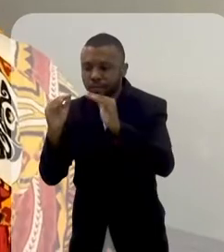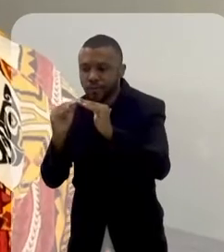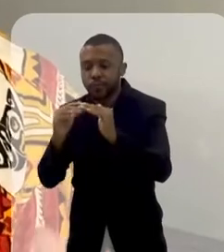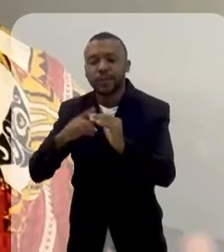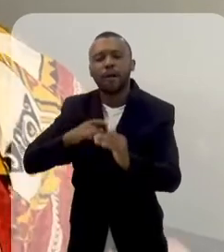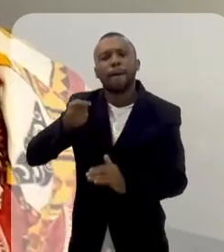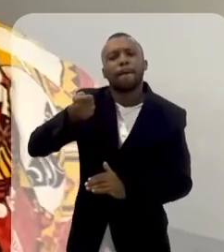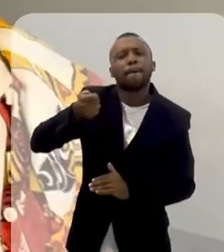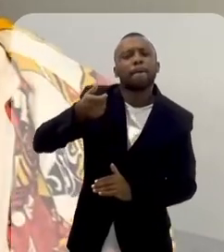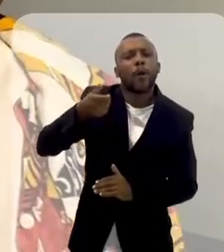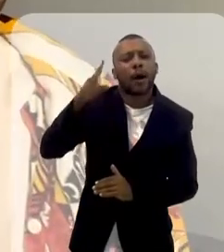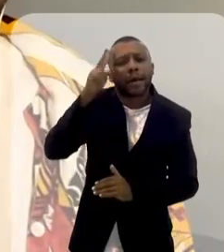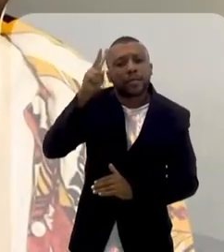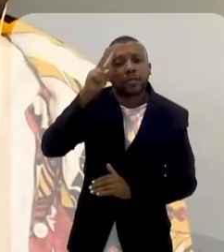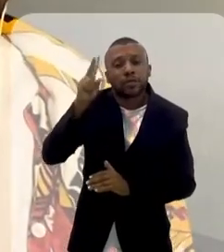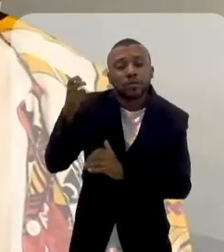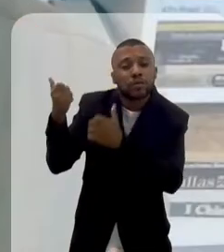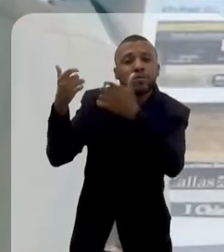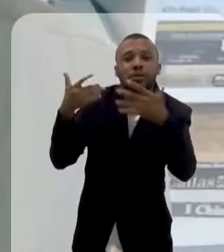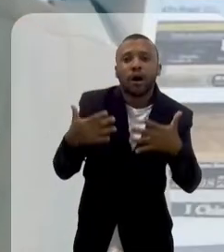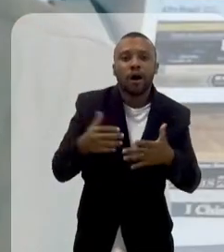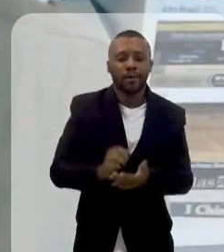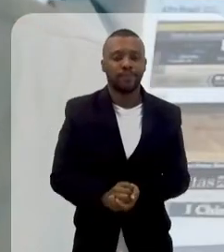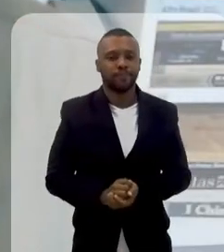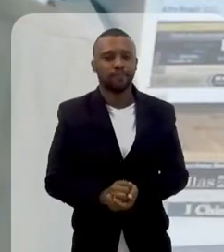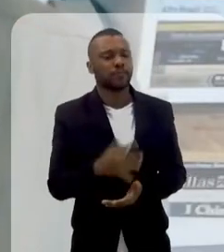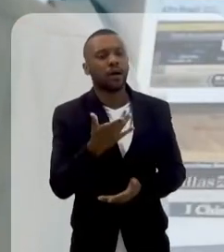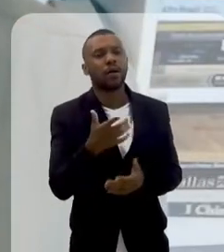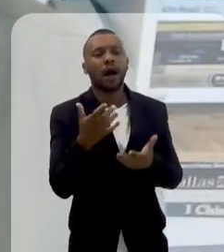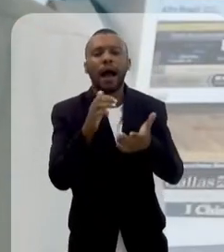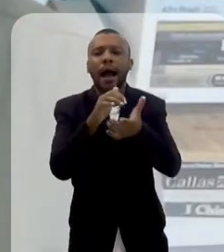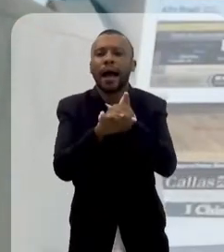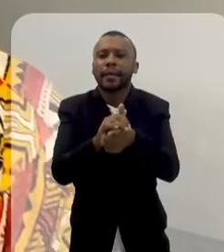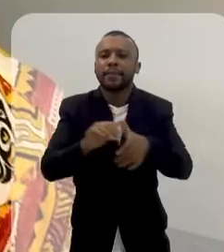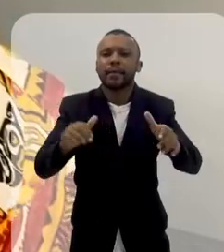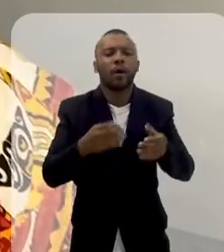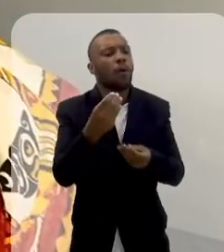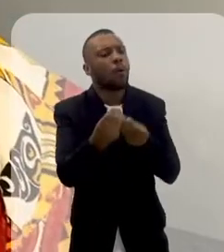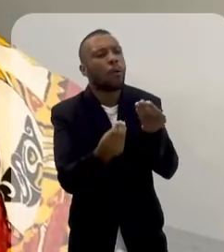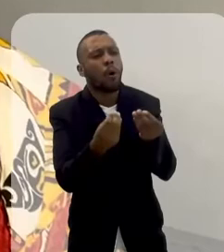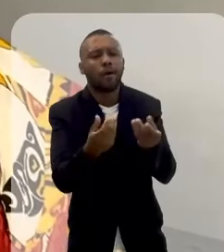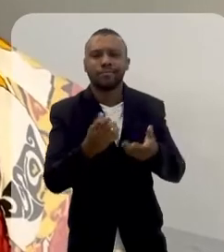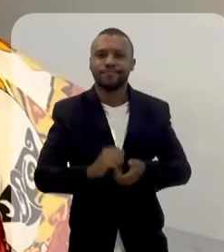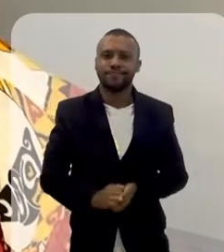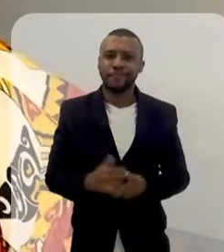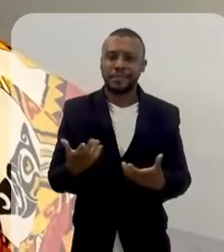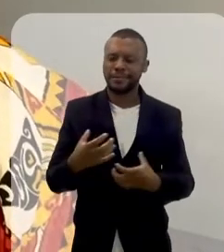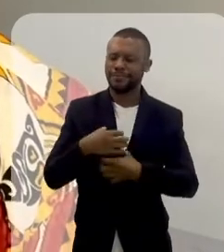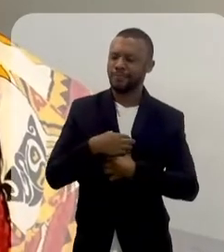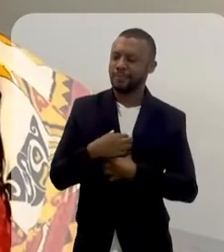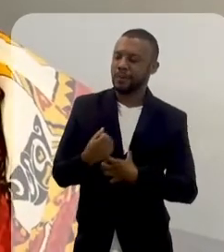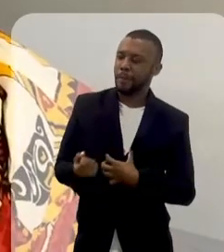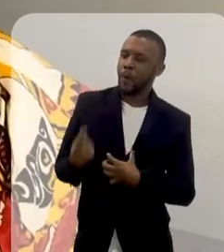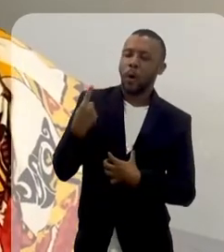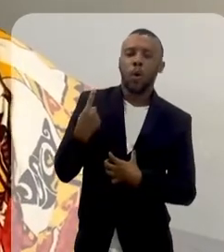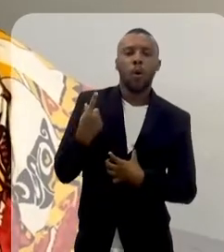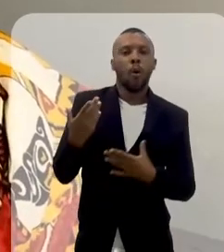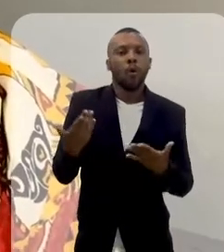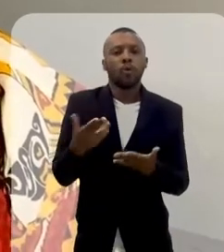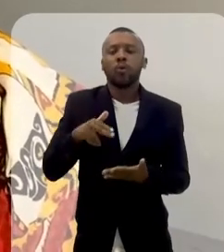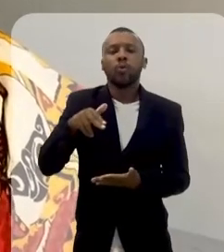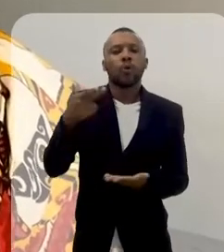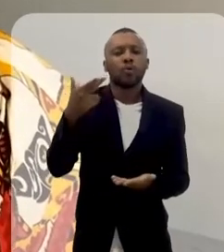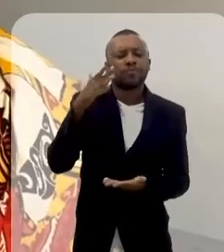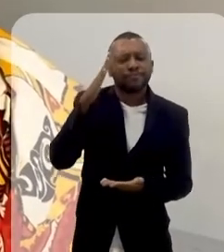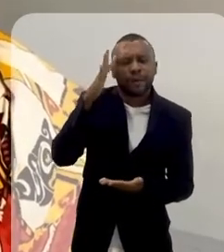tenho pouquíssimas memórias nesse momento. Como é que foi a separação para você? A separação. É muito louco, porque hoje eu não